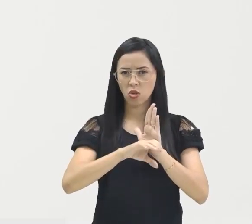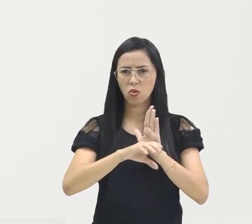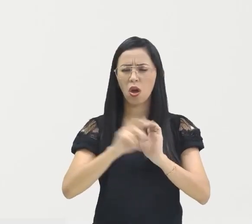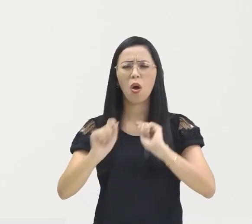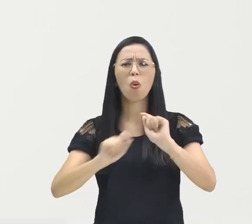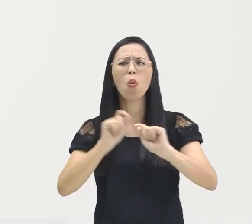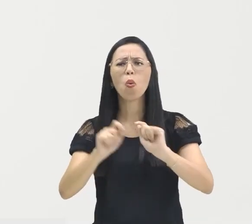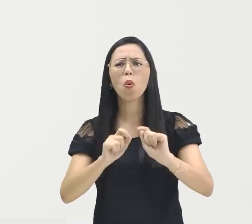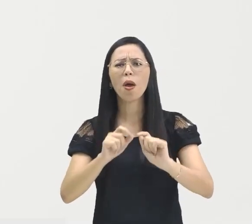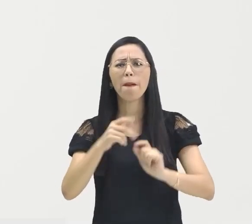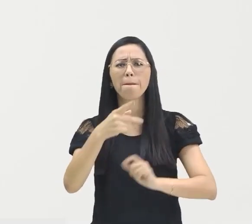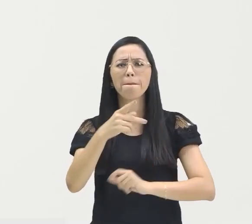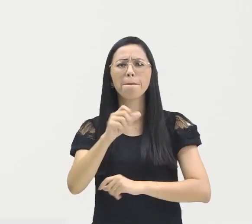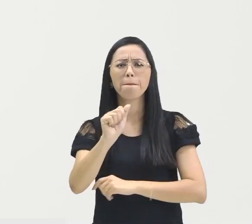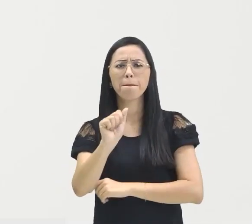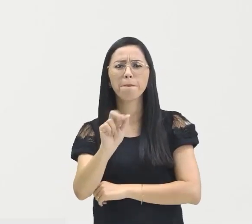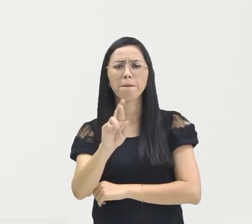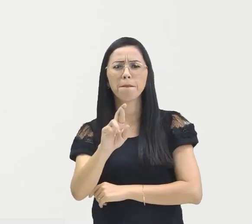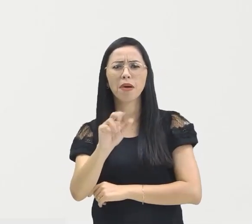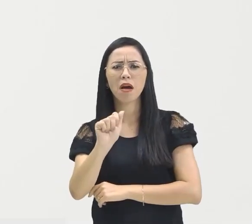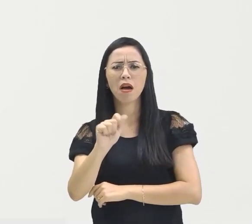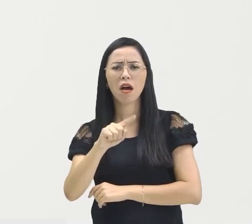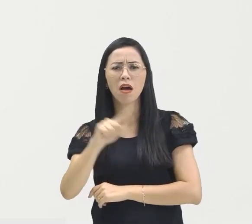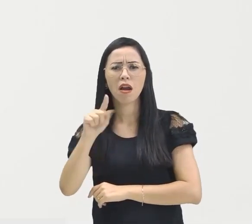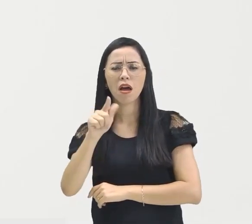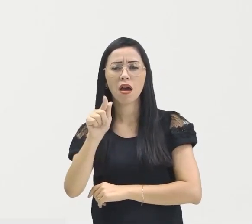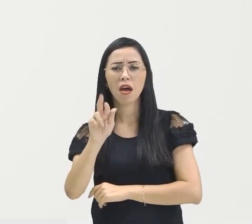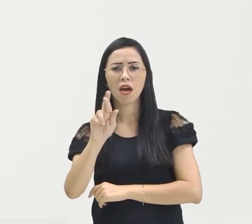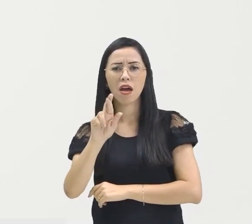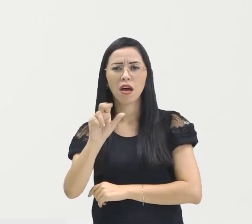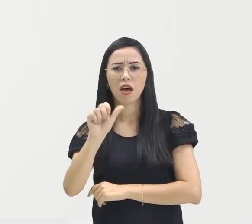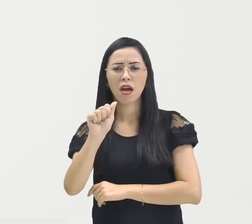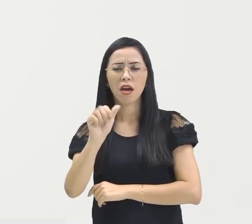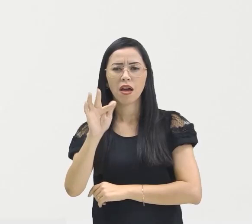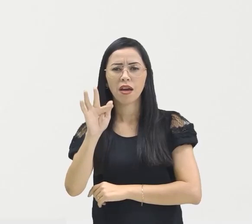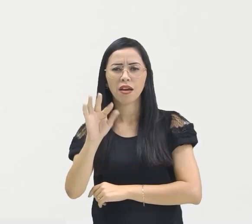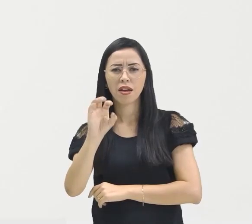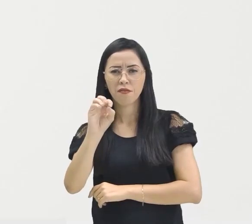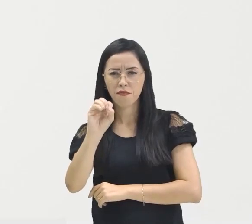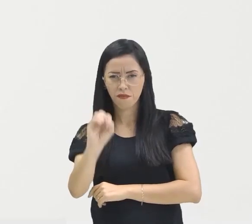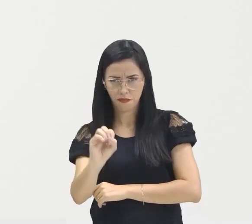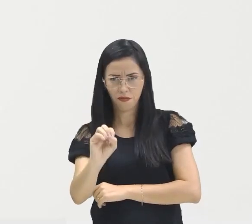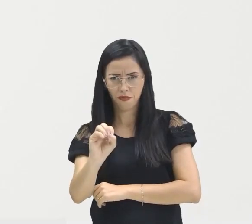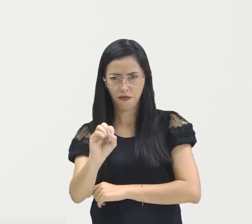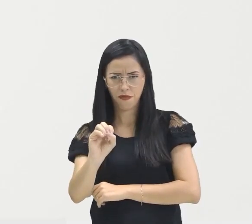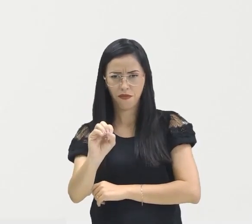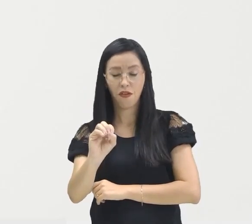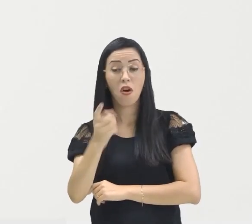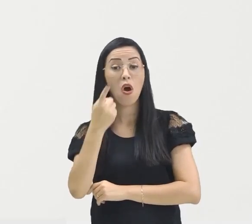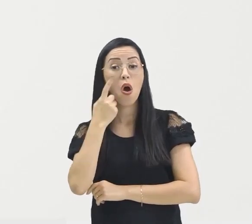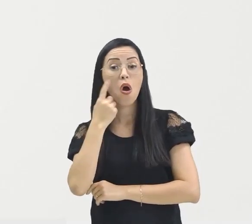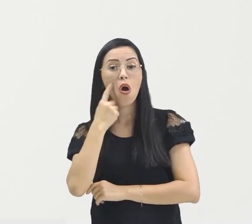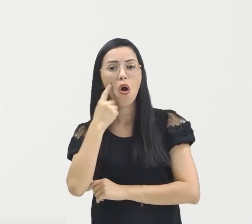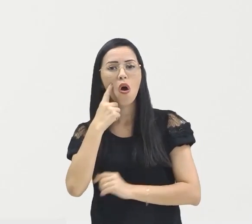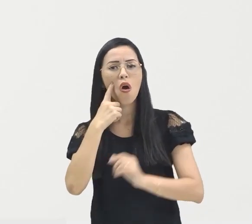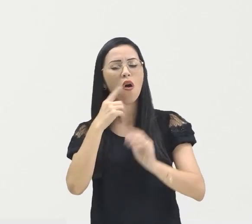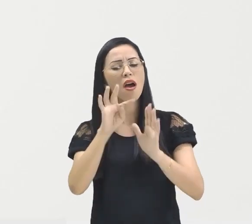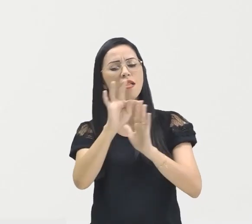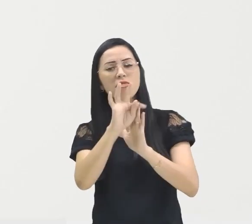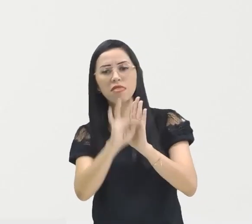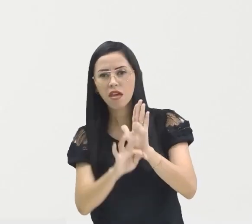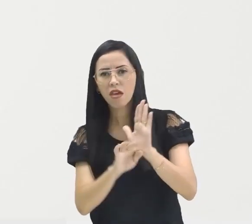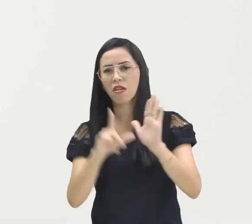é parágrafo, gente? Parágrafo é uma unidade de composição de texto construída por um ou mais de um período, em que